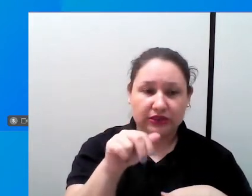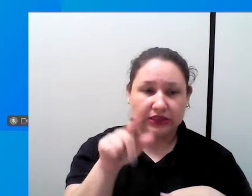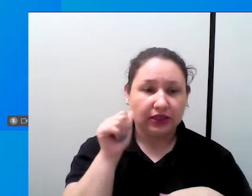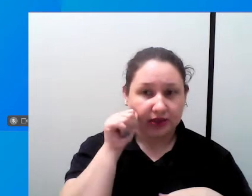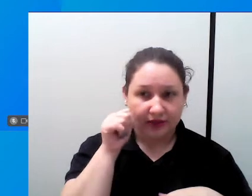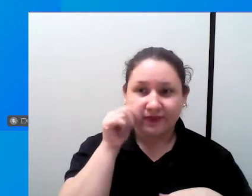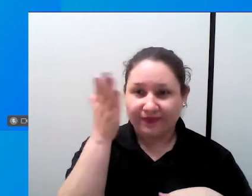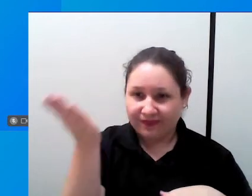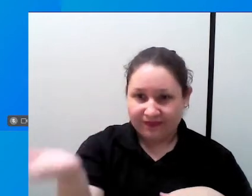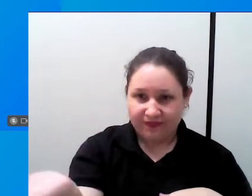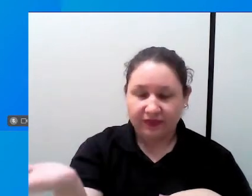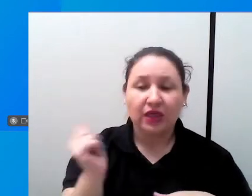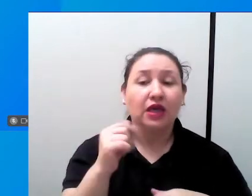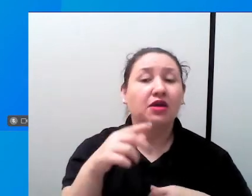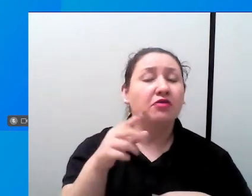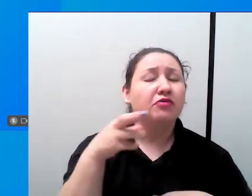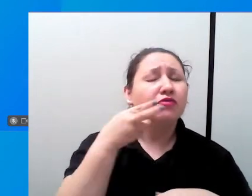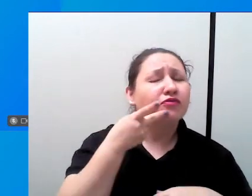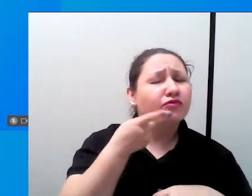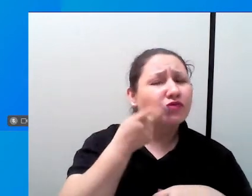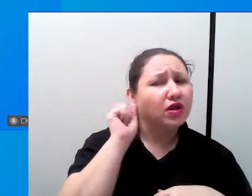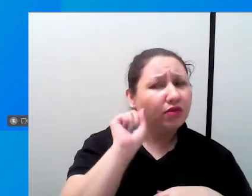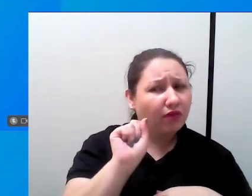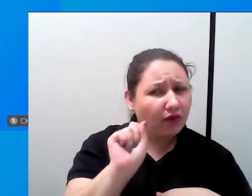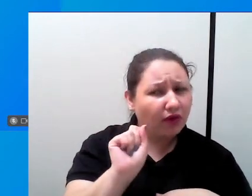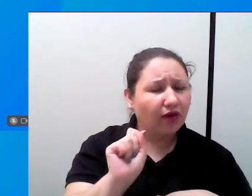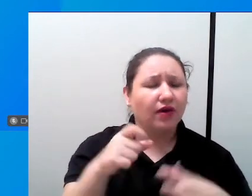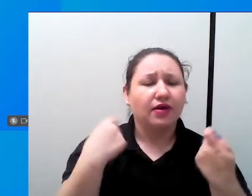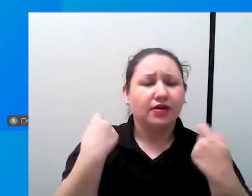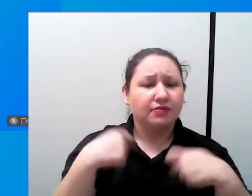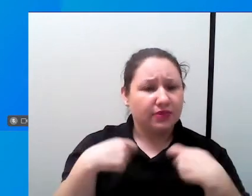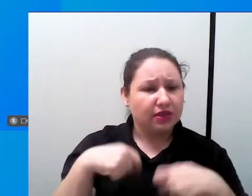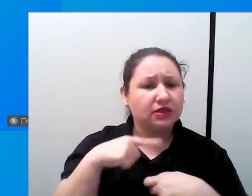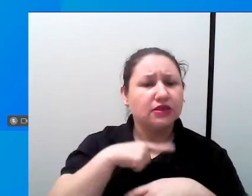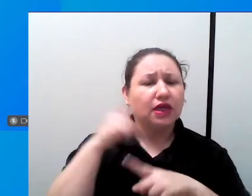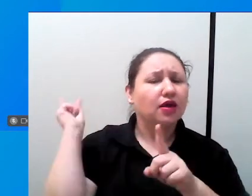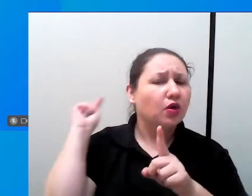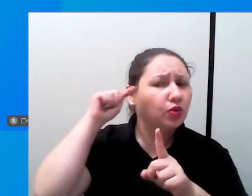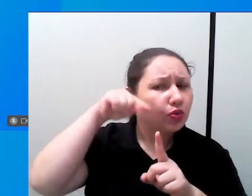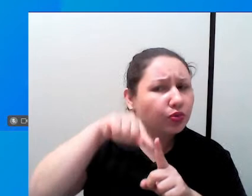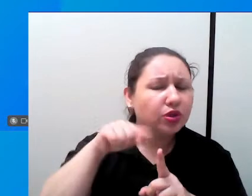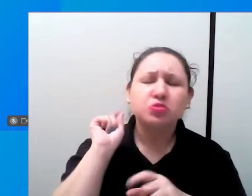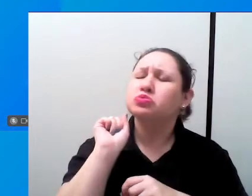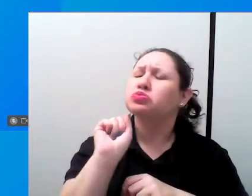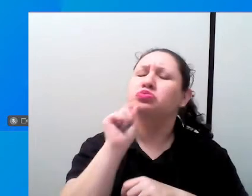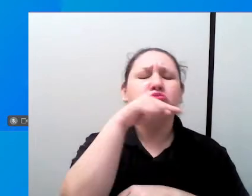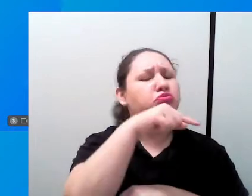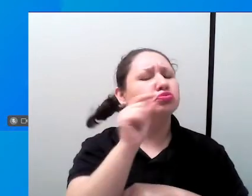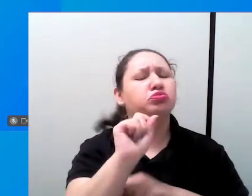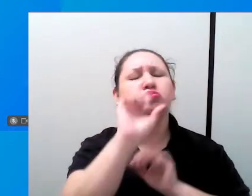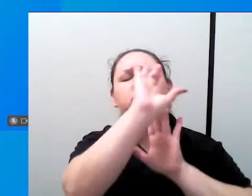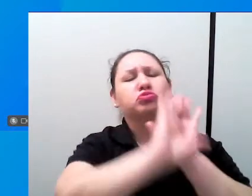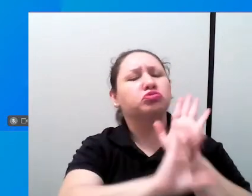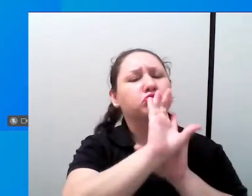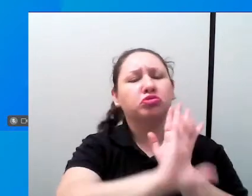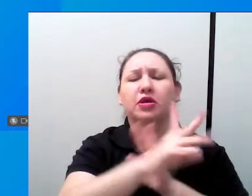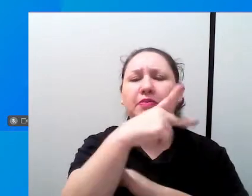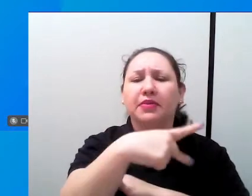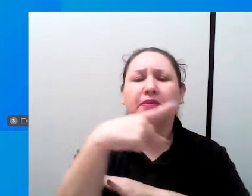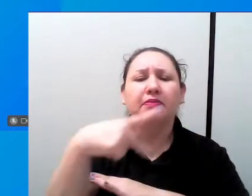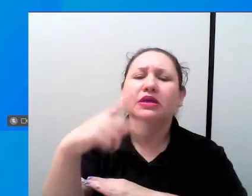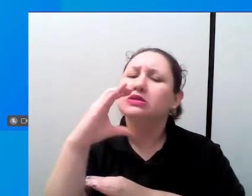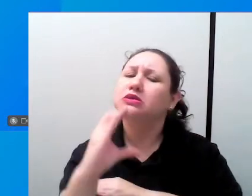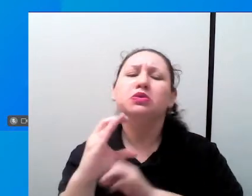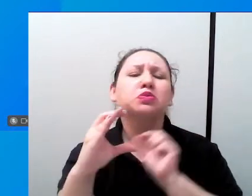questão do nosso desafio. O desafio de compreendermos o que é o currículo, o que é o PPC, e